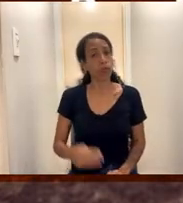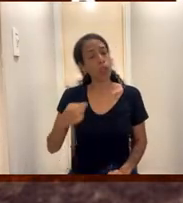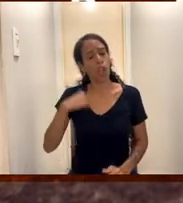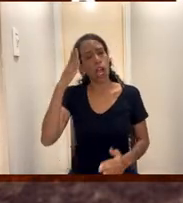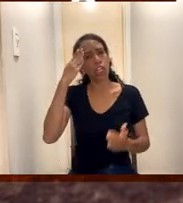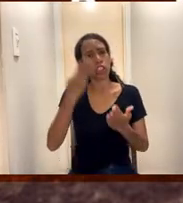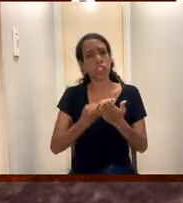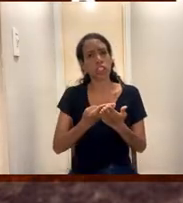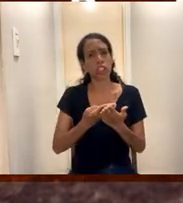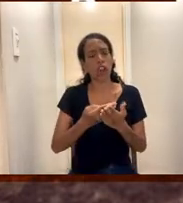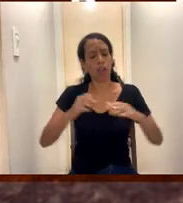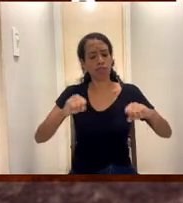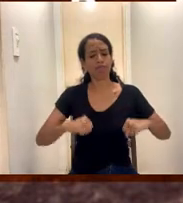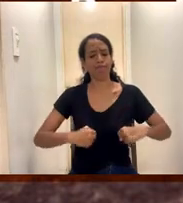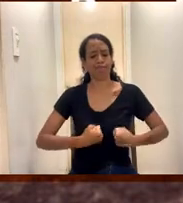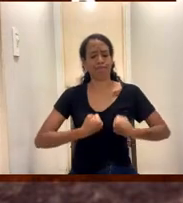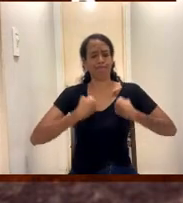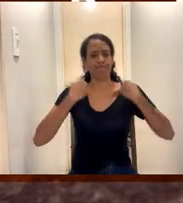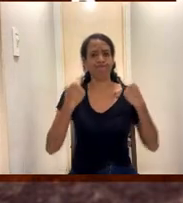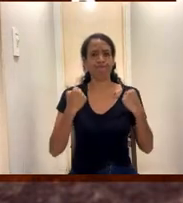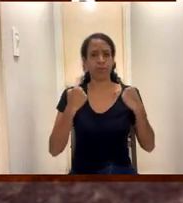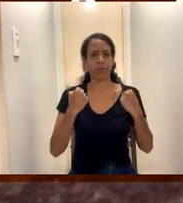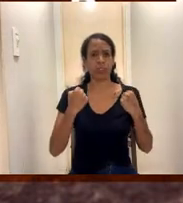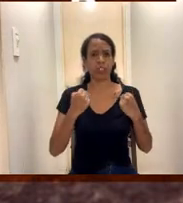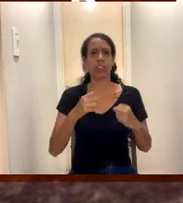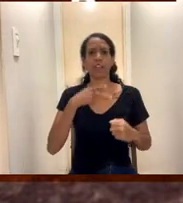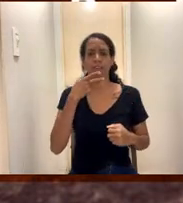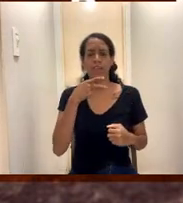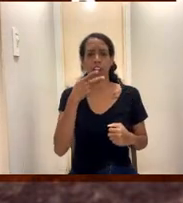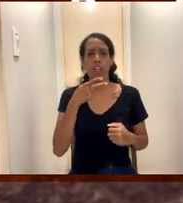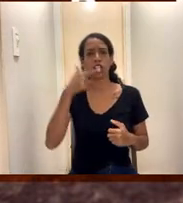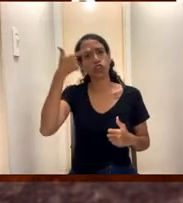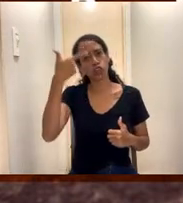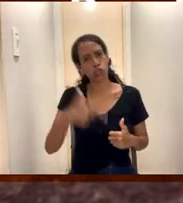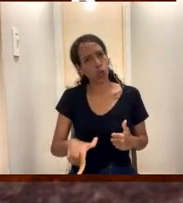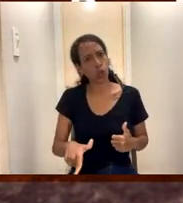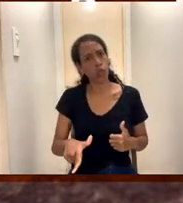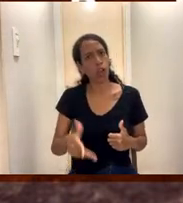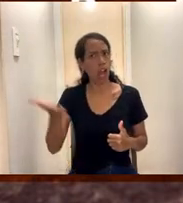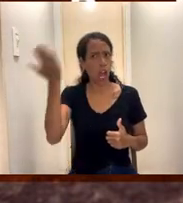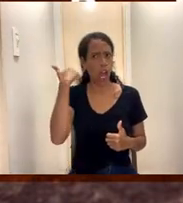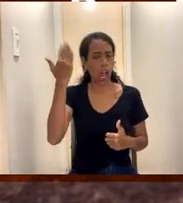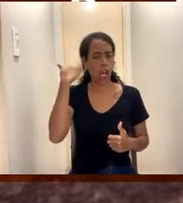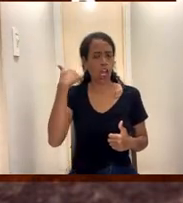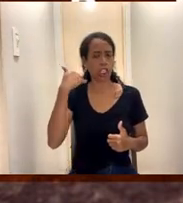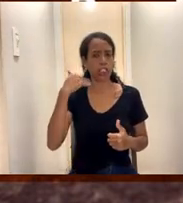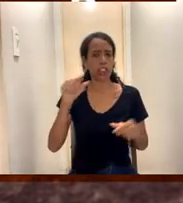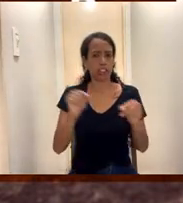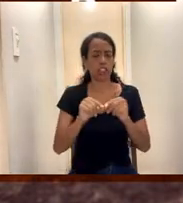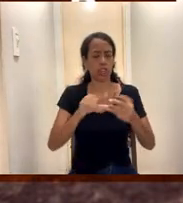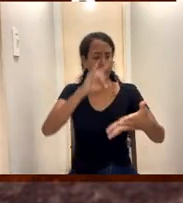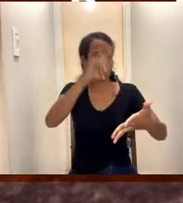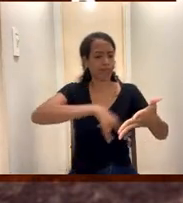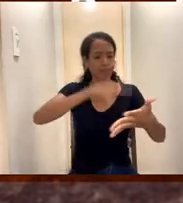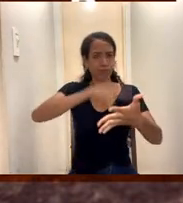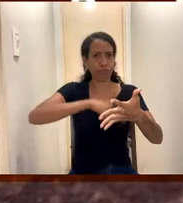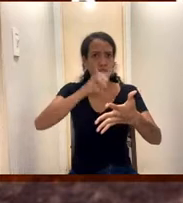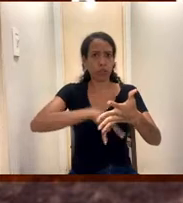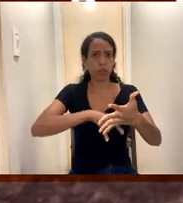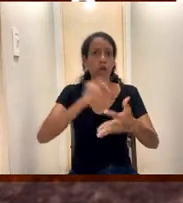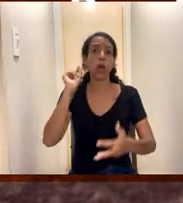acredito fortemente e fiz questão de dizer isso à época do lançamento desse documento, que